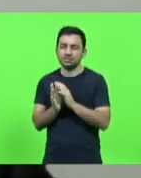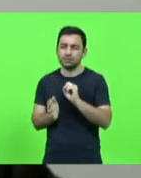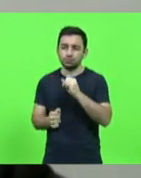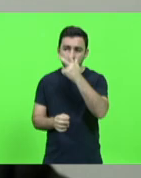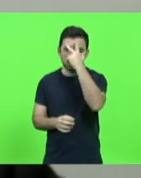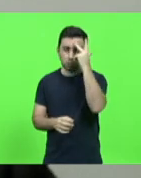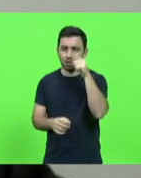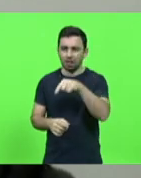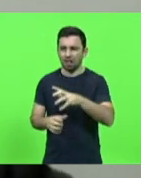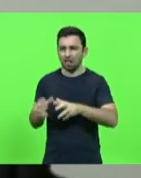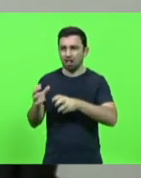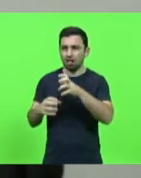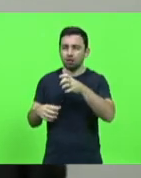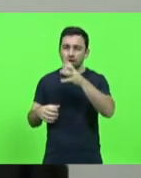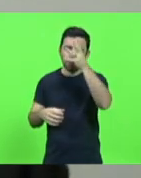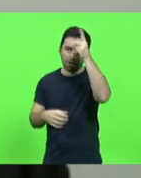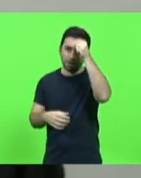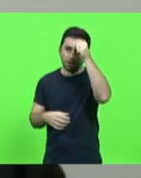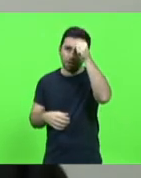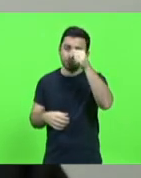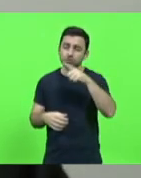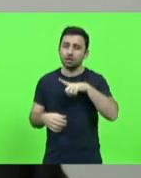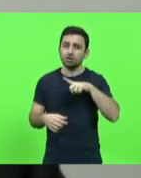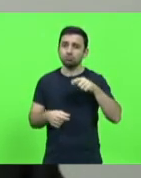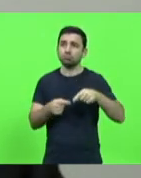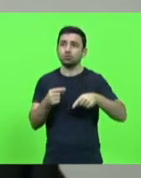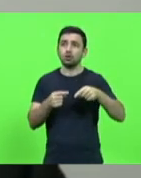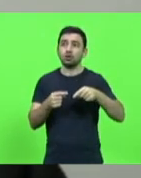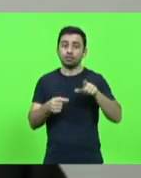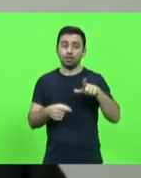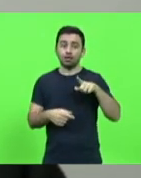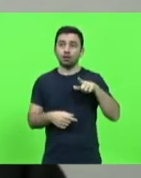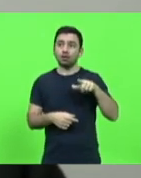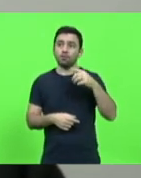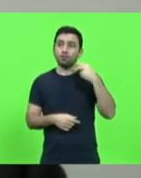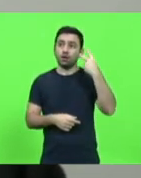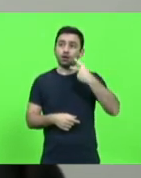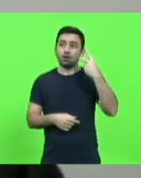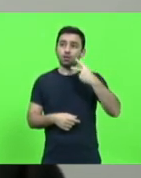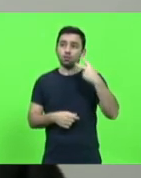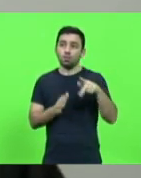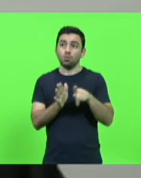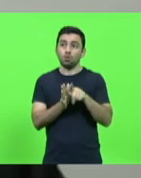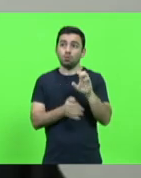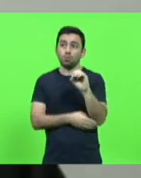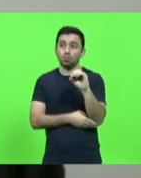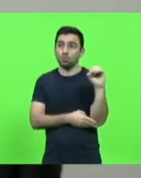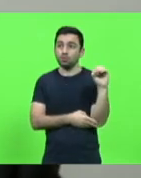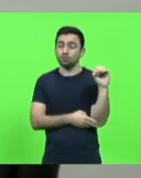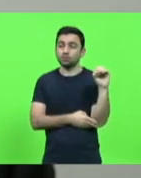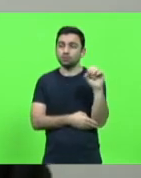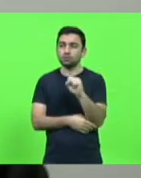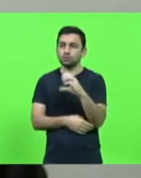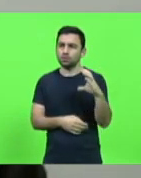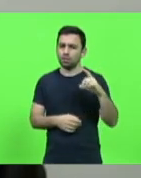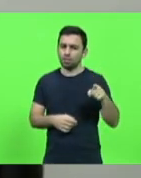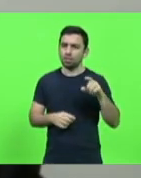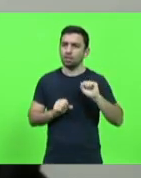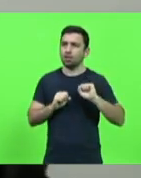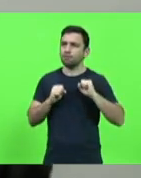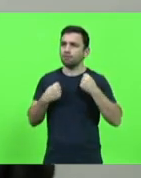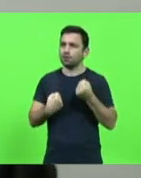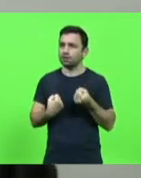repente, dentro desse grande debate, surge um vereador lá no extremo oeste de Santa Catarina defendendo